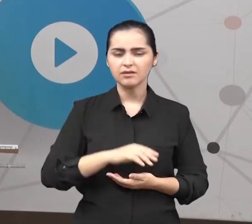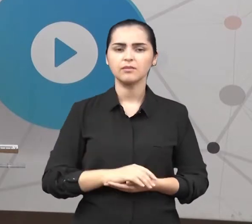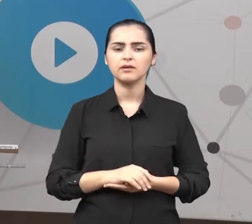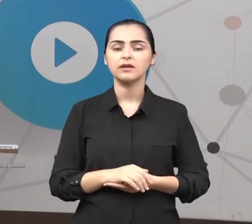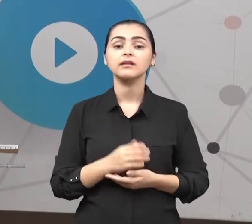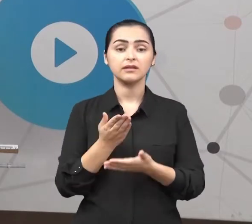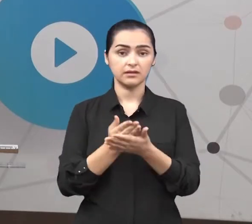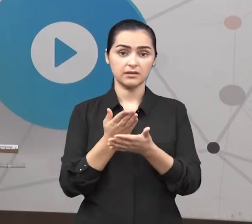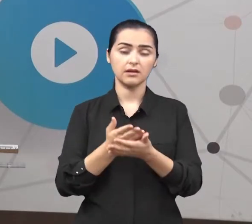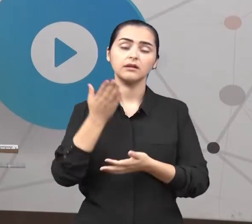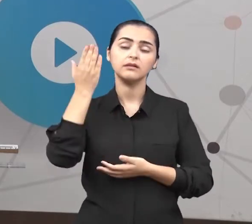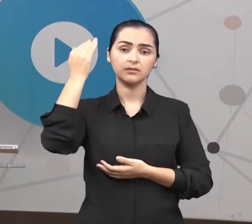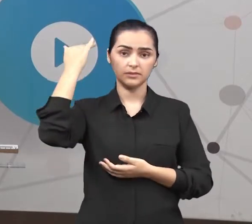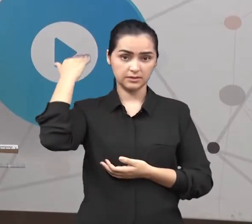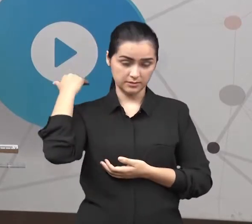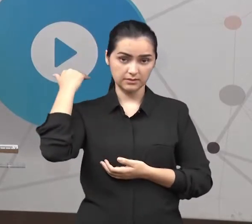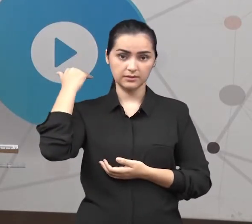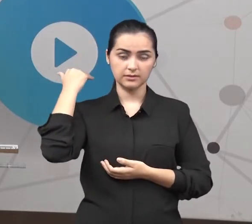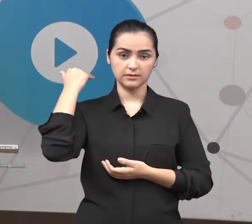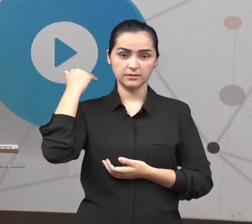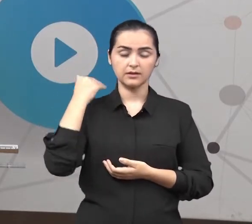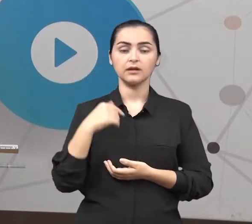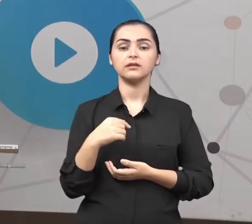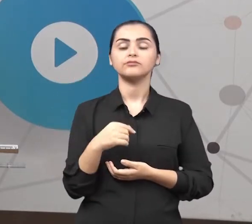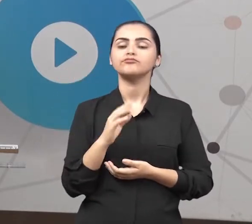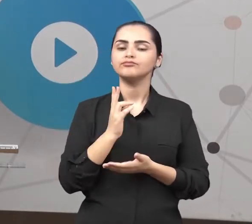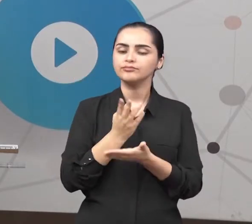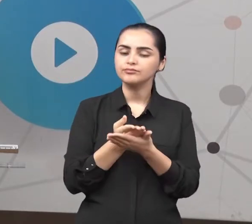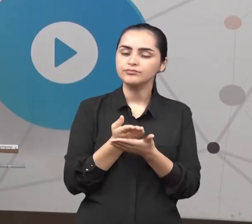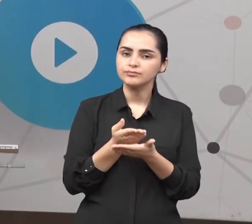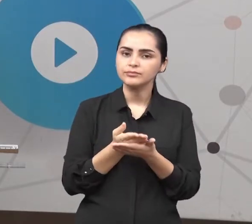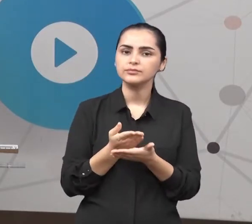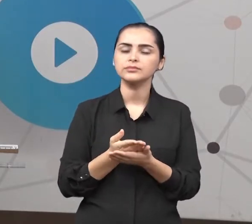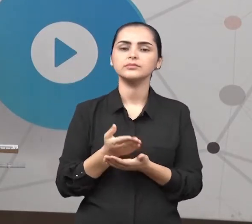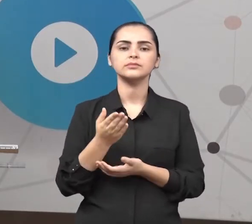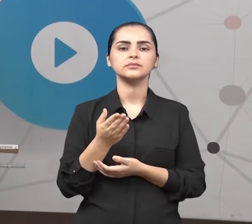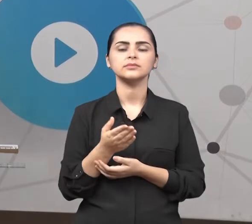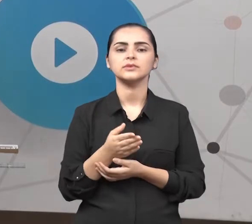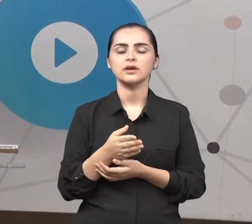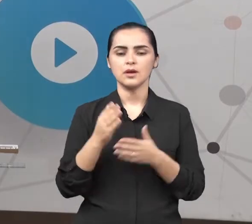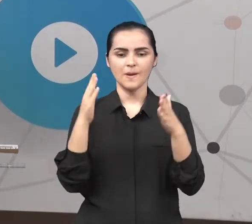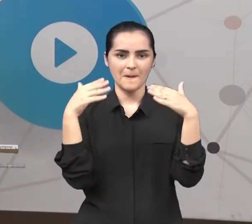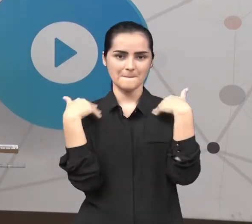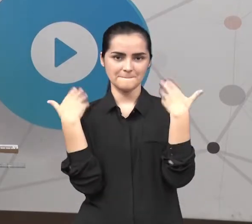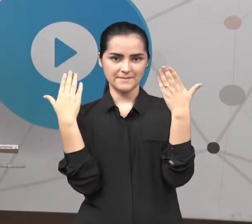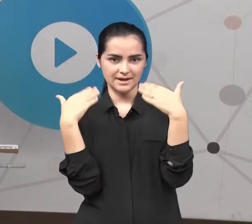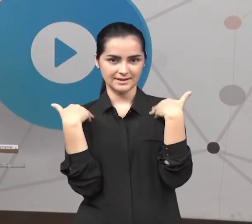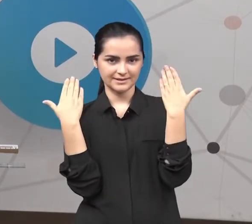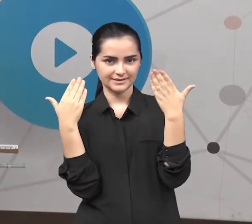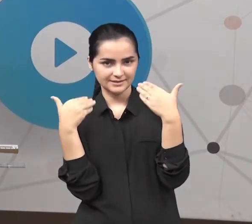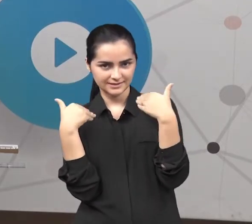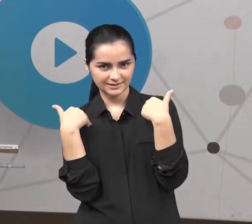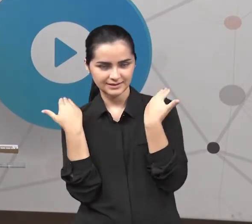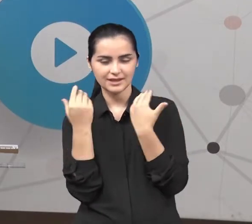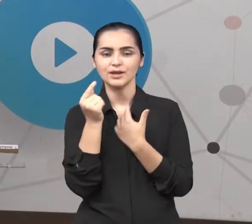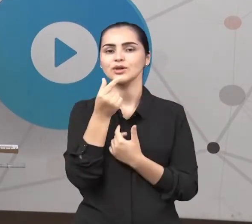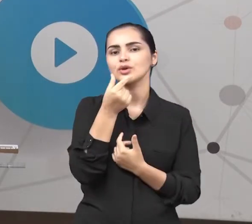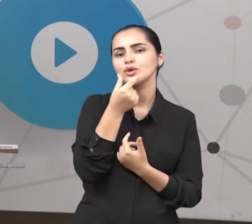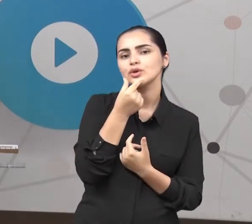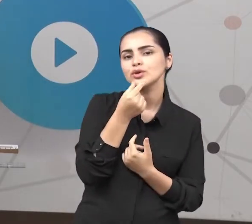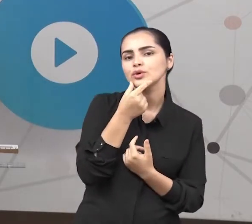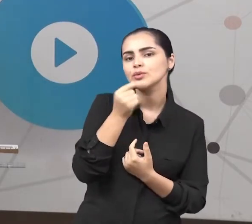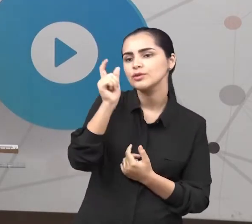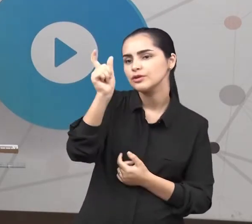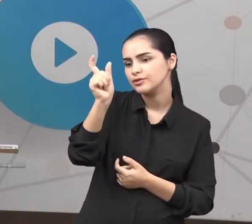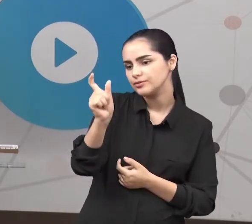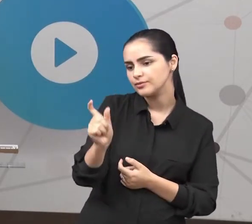que na aula passada nós falamos sobre o passeio de José e de